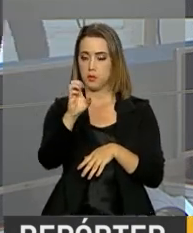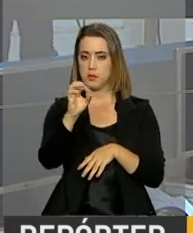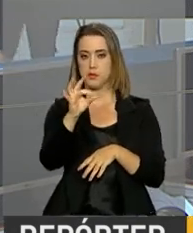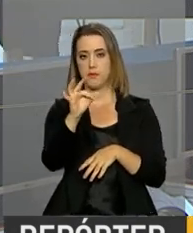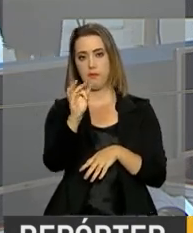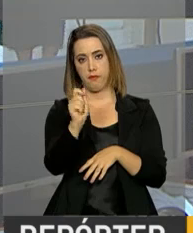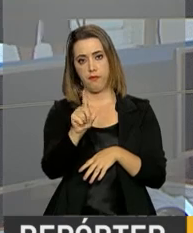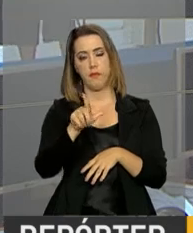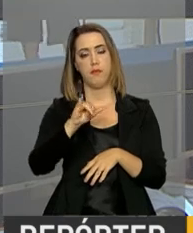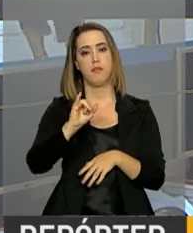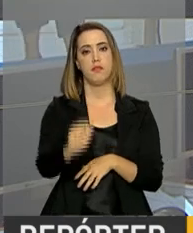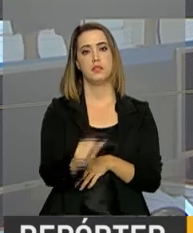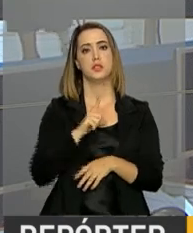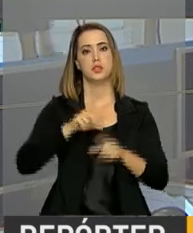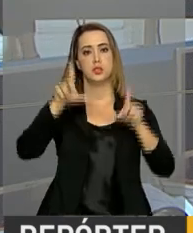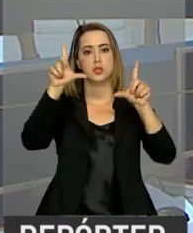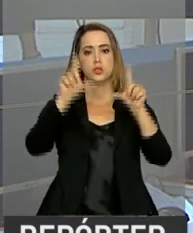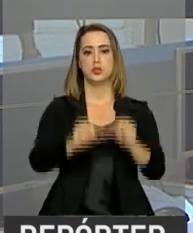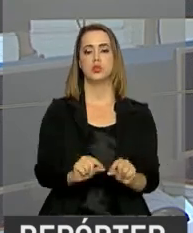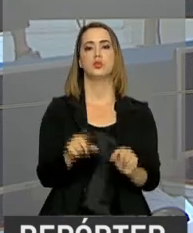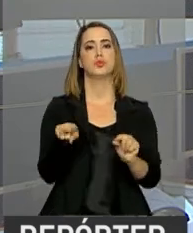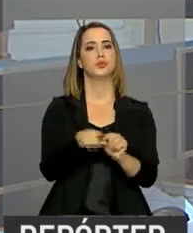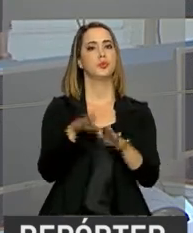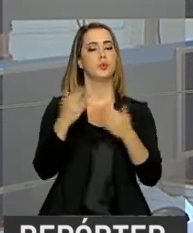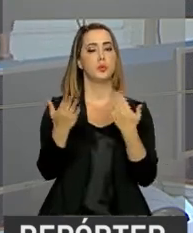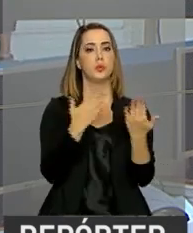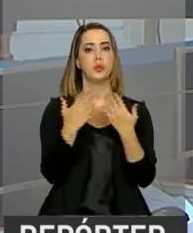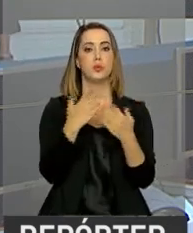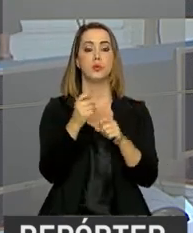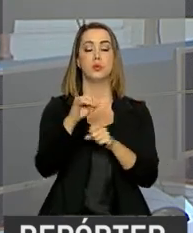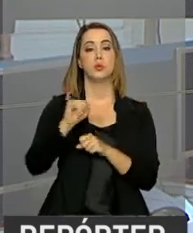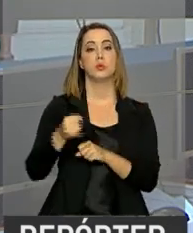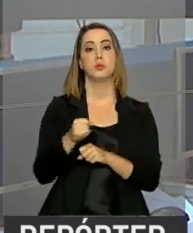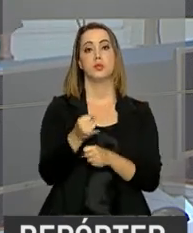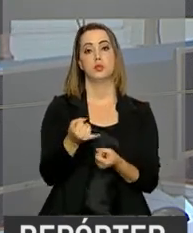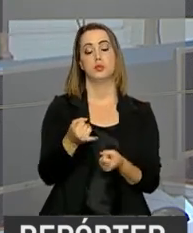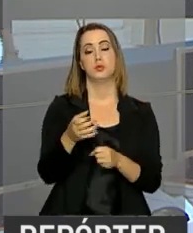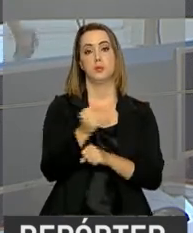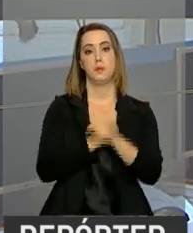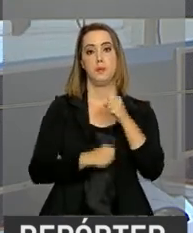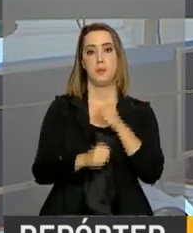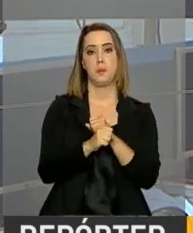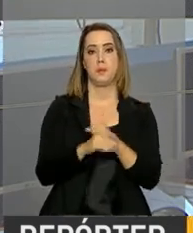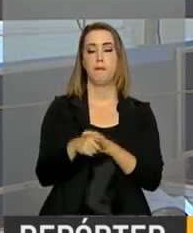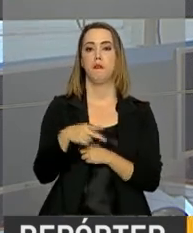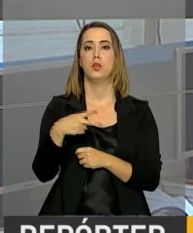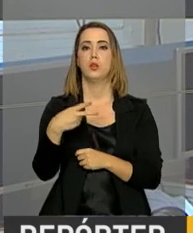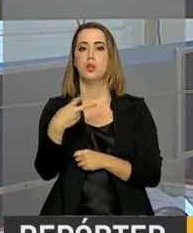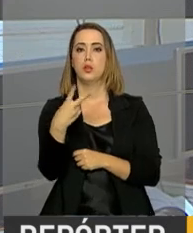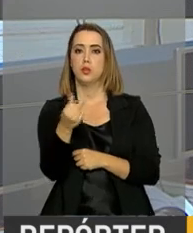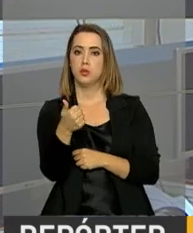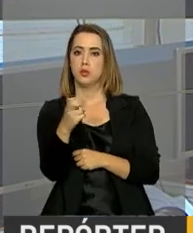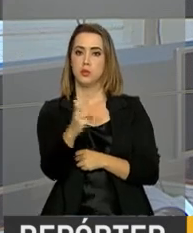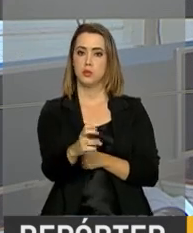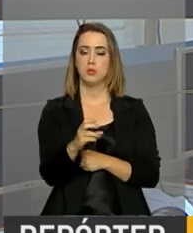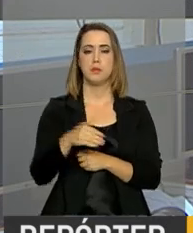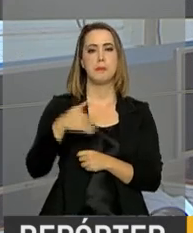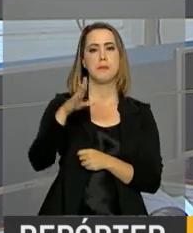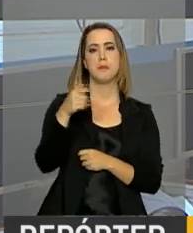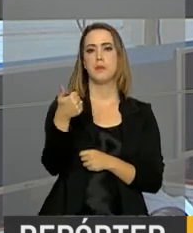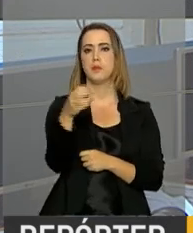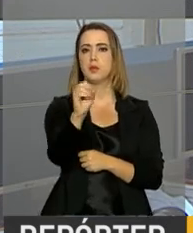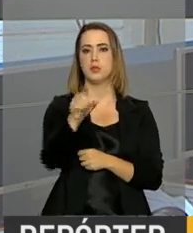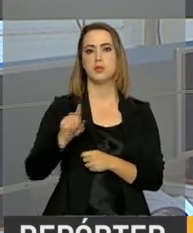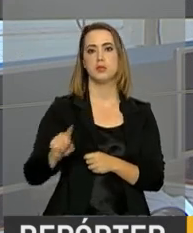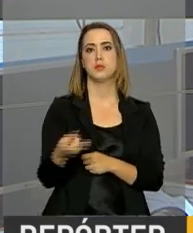se compararmos ao pico do número de notificações de zika em janeiro do ano passado. Desde novembro de 2015, mais de 10 mil